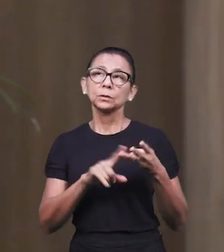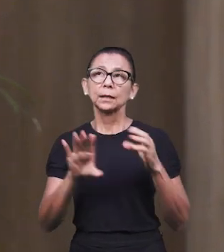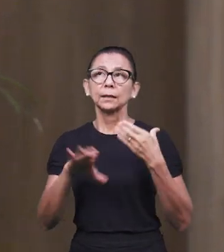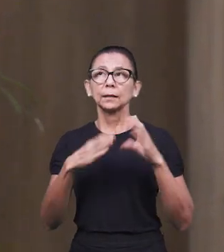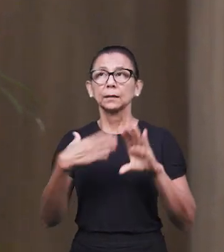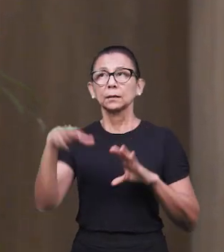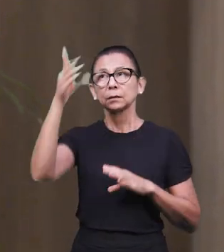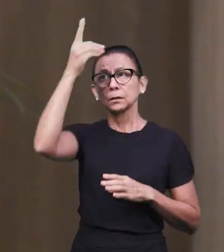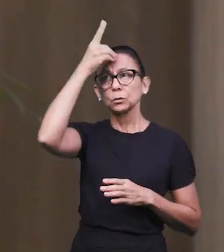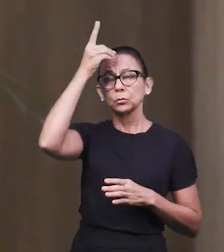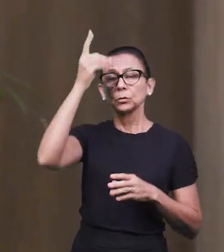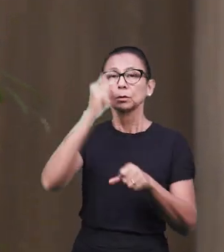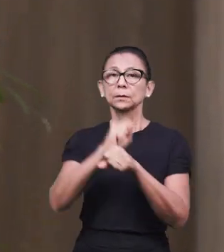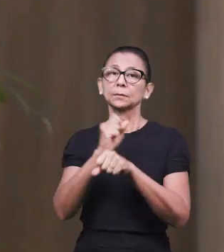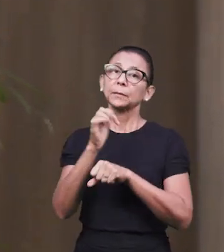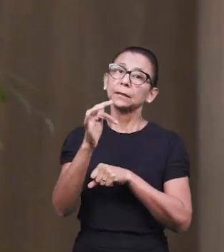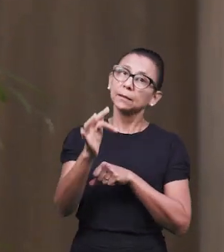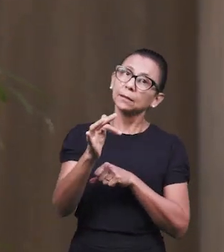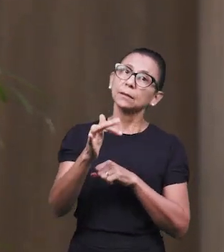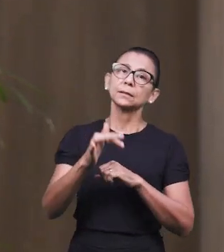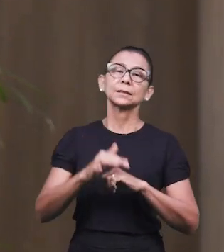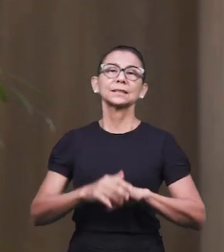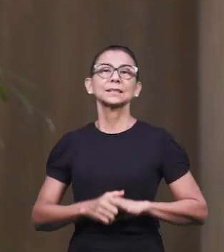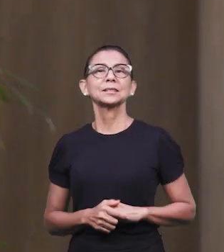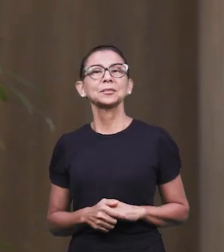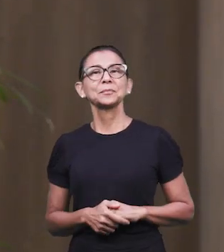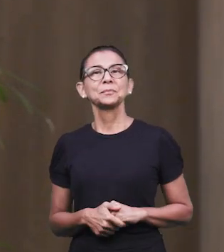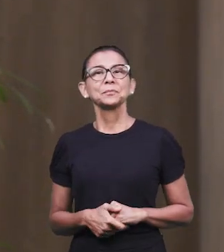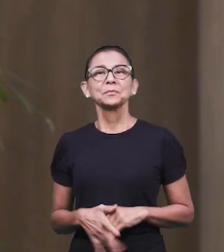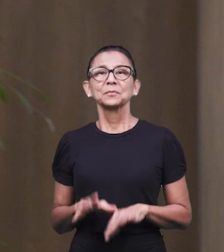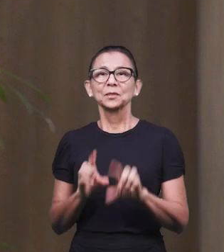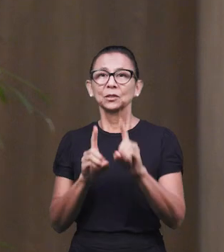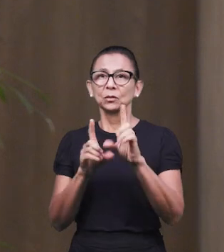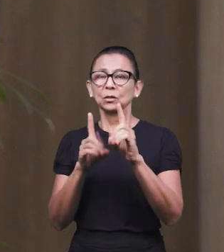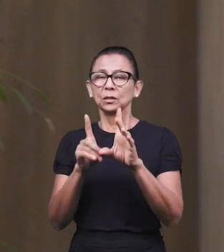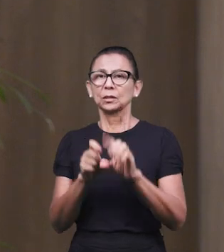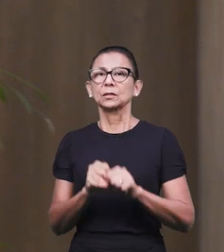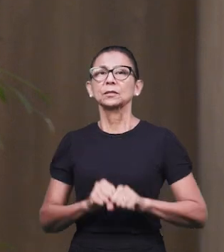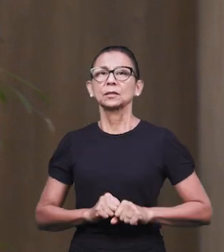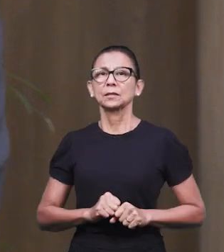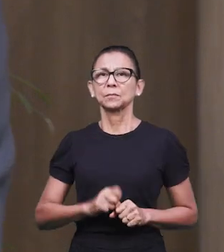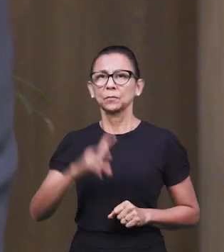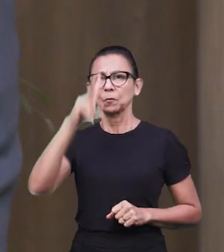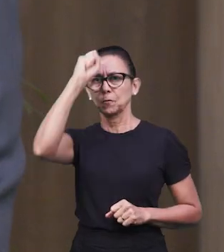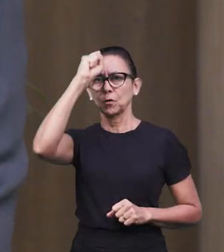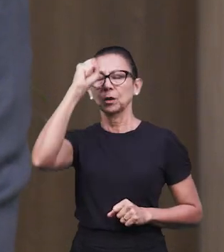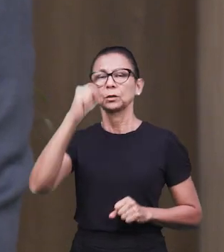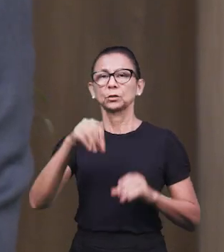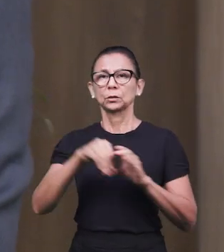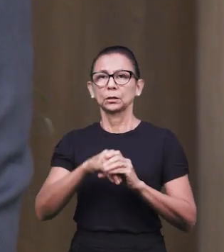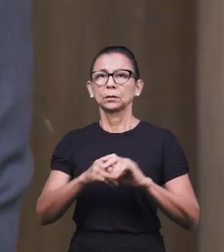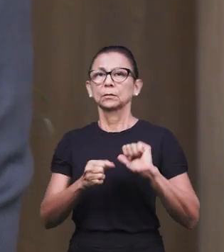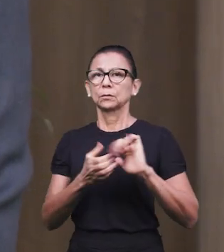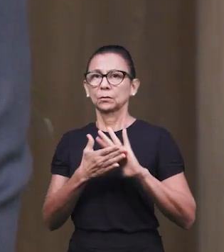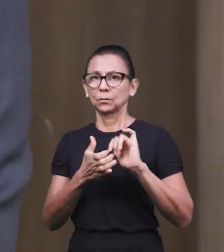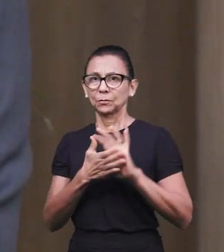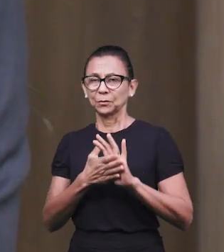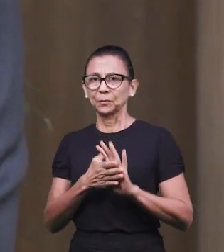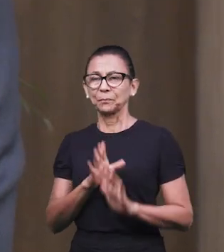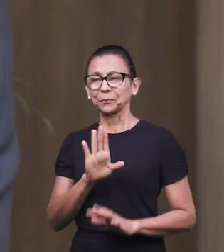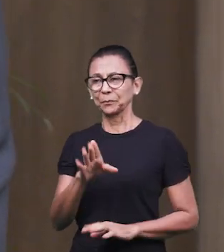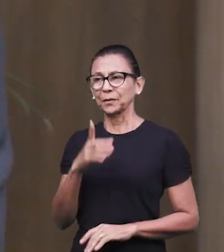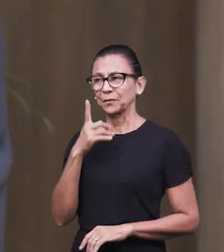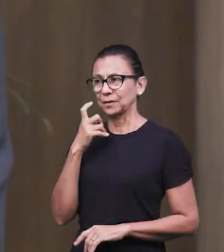dons espirituais, ela canta a esperança. Então, a doutrina é um ponto muito forte no Novo. Que vê outro